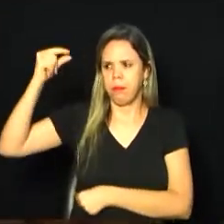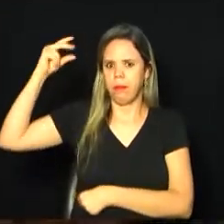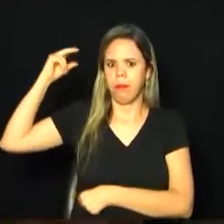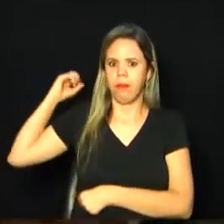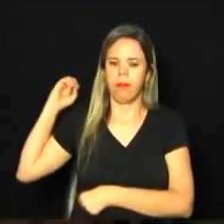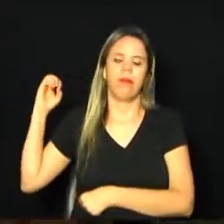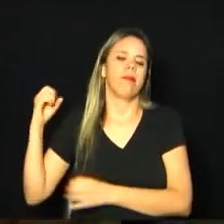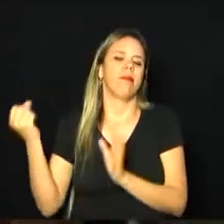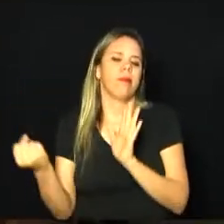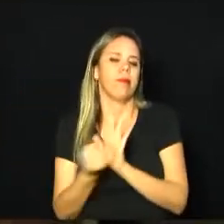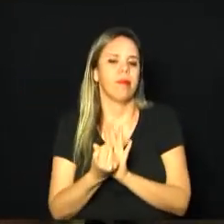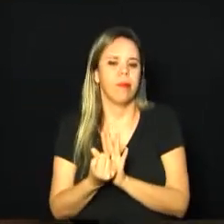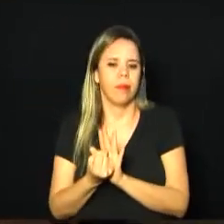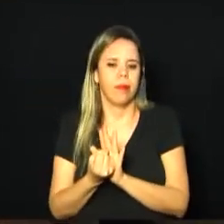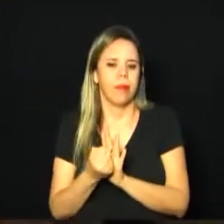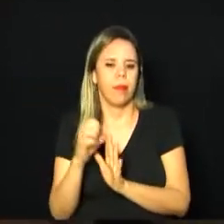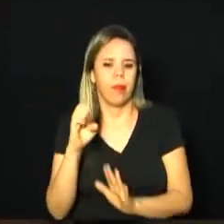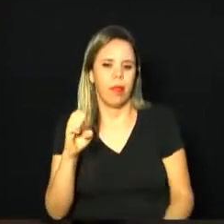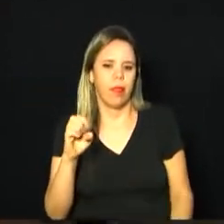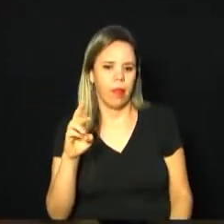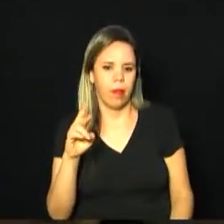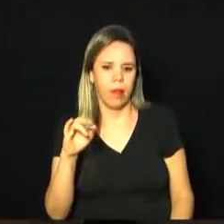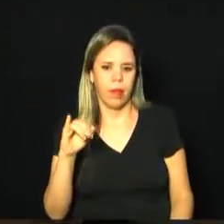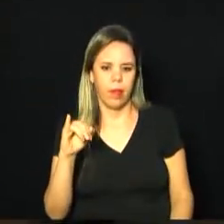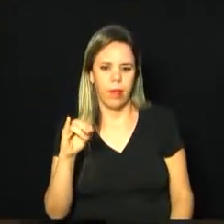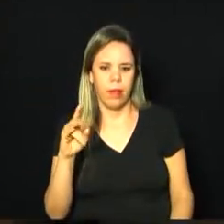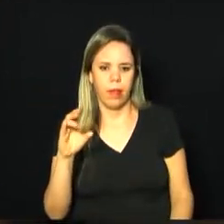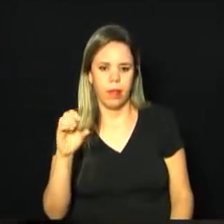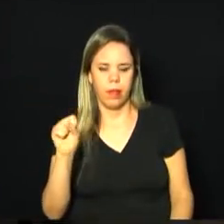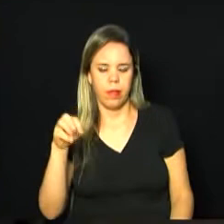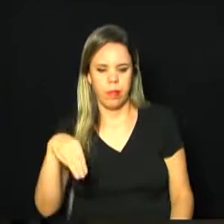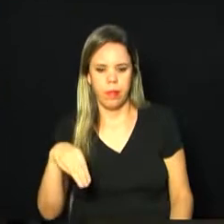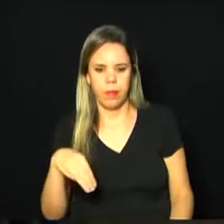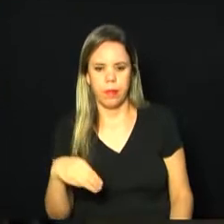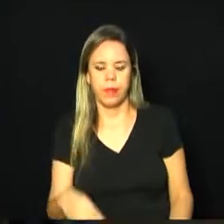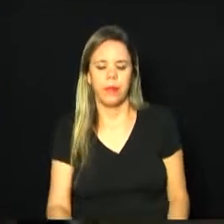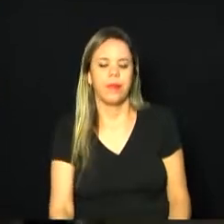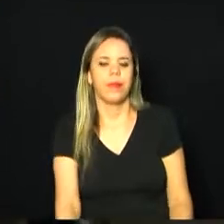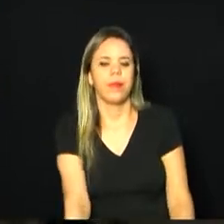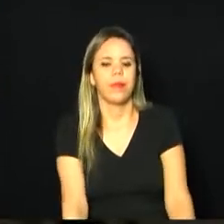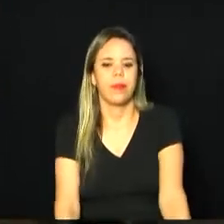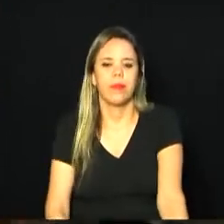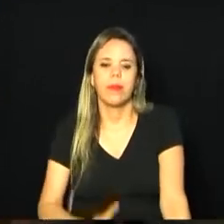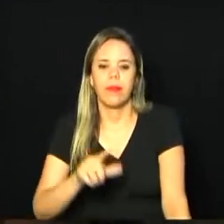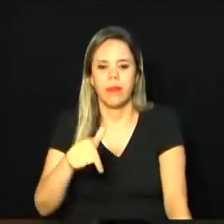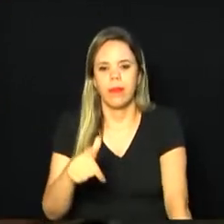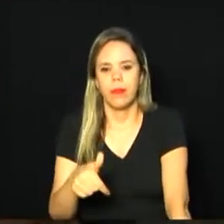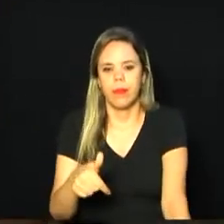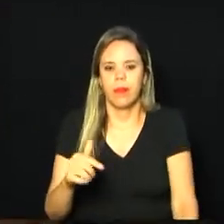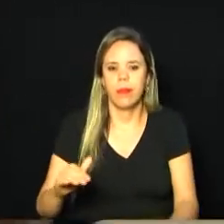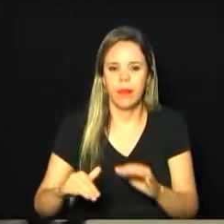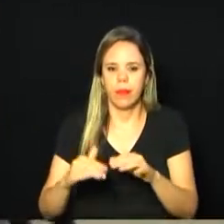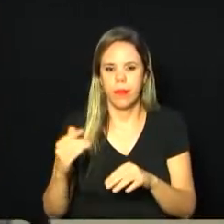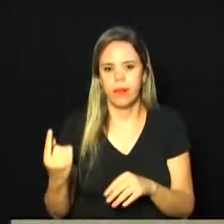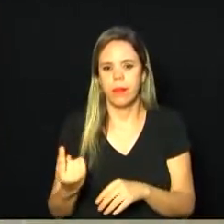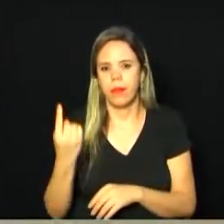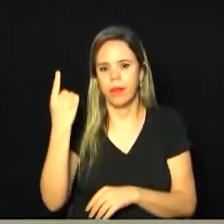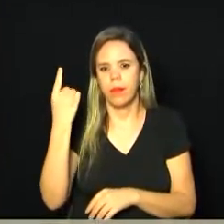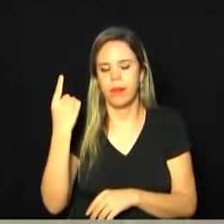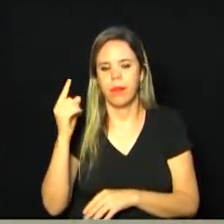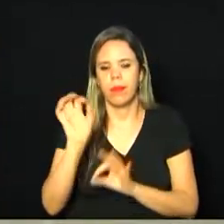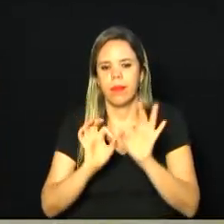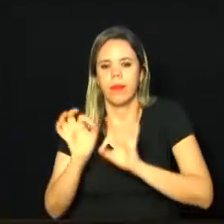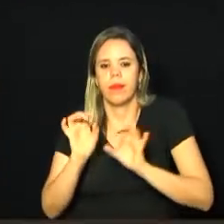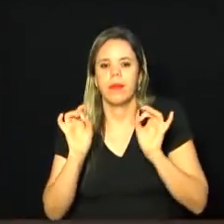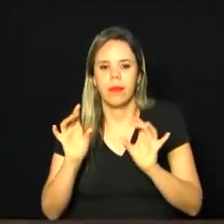Ericsson Standard Eletric Espero que eu tenho falado corretamente o nome desse telefone e logo acima temos uma obra